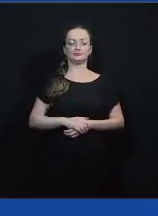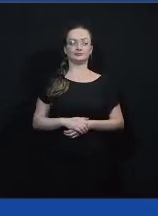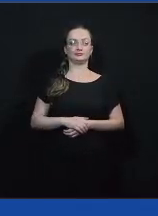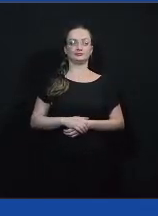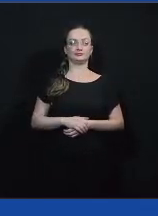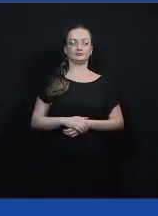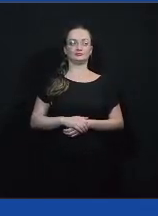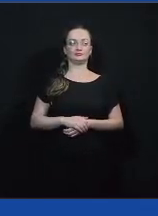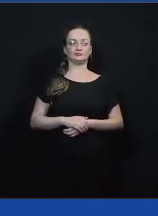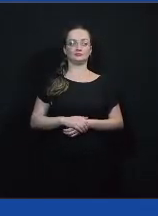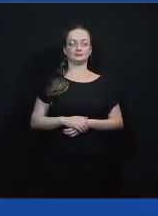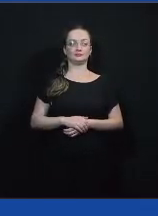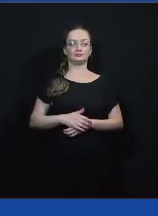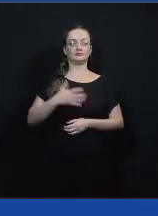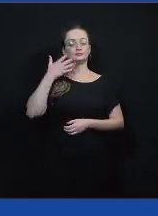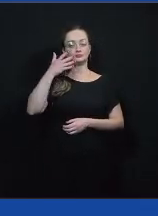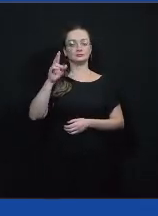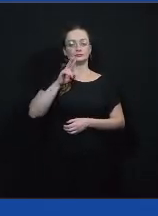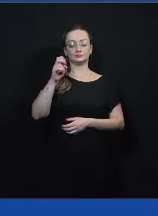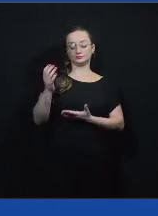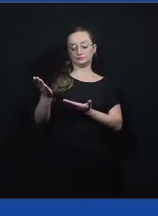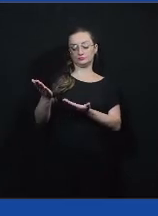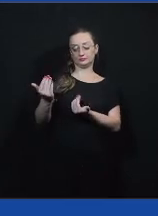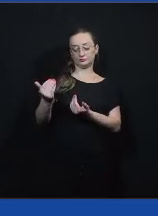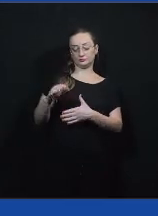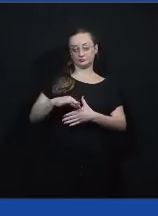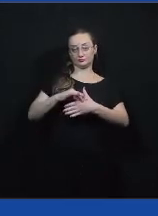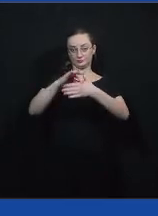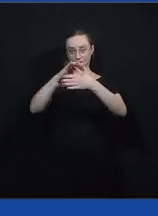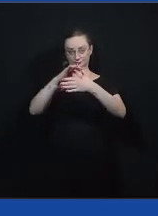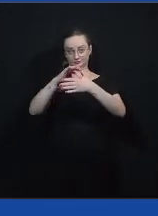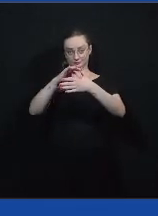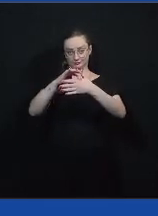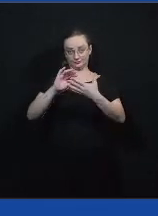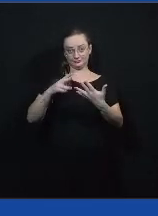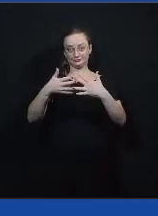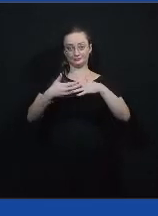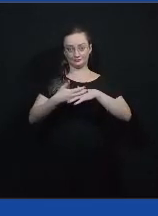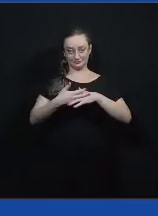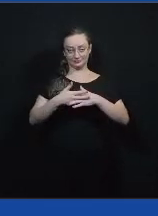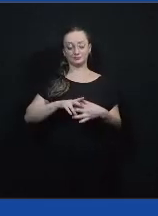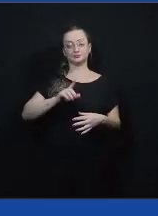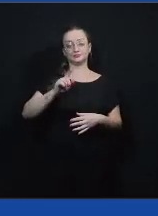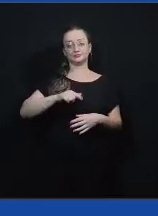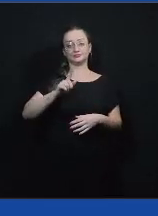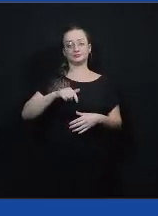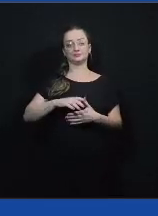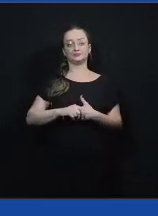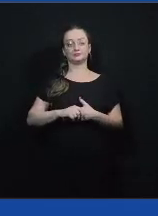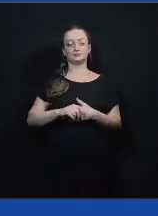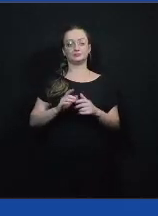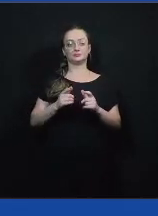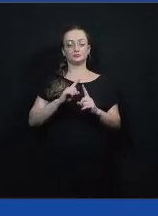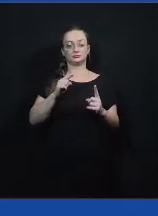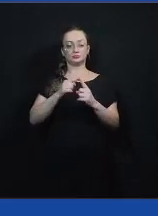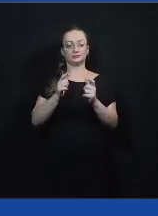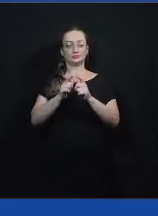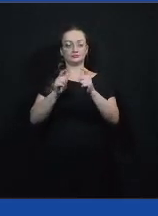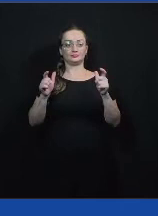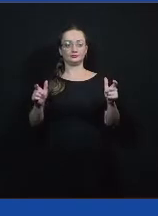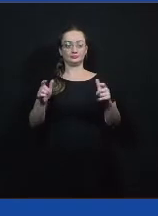o fala a respeito de jovens lideranças liderança cidadãs é que foi é o grandes objetivos